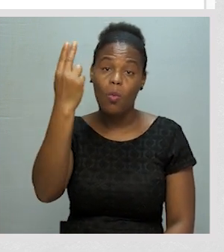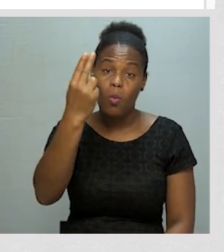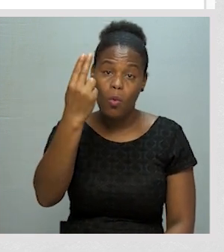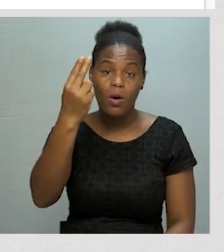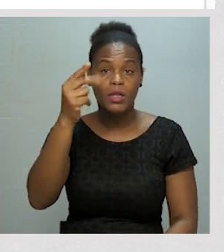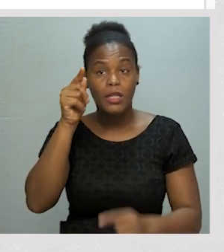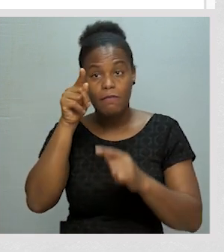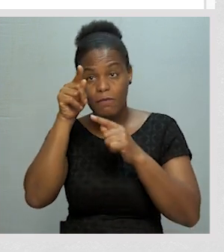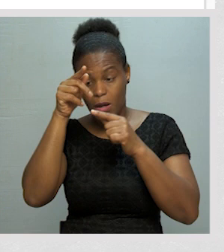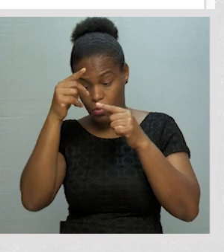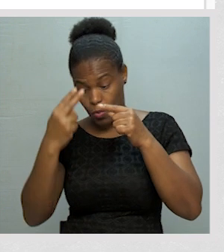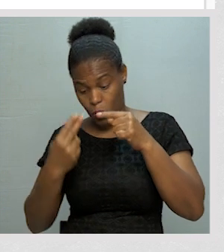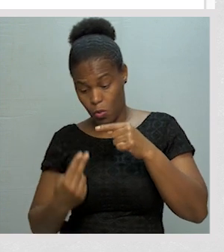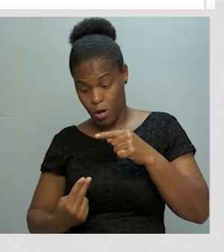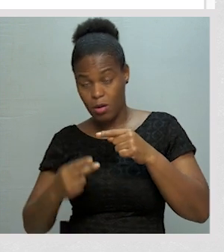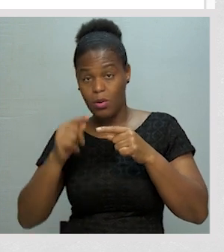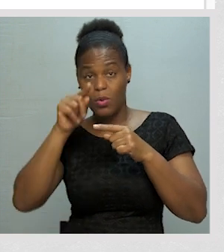Então,